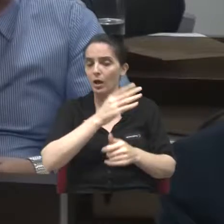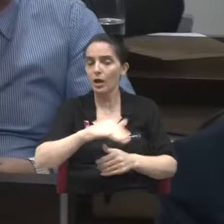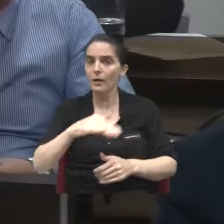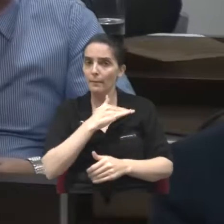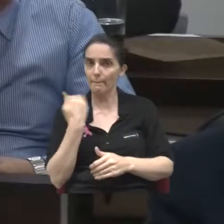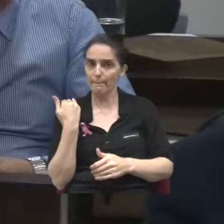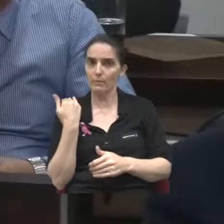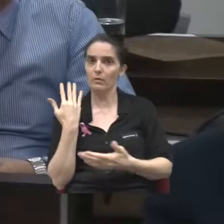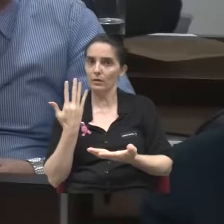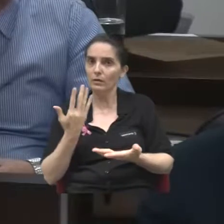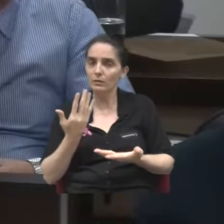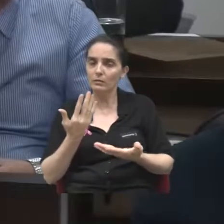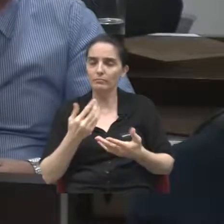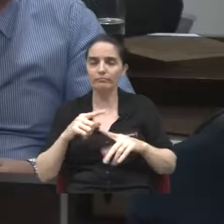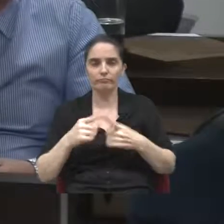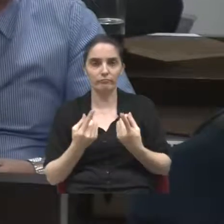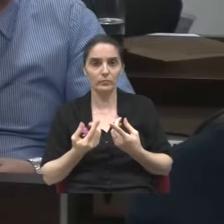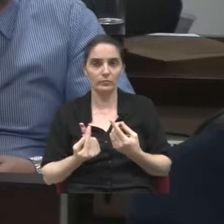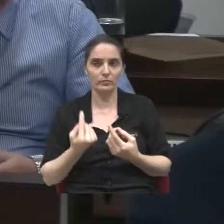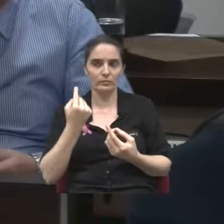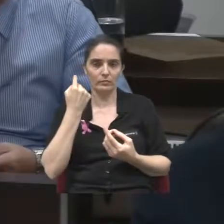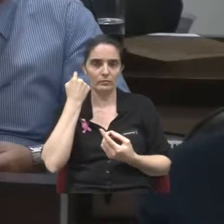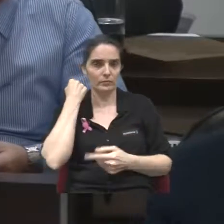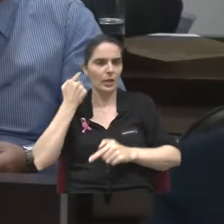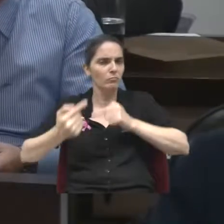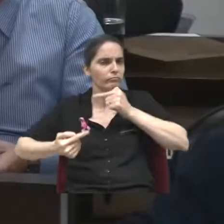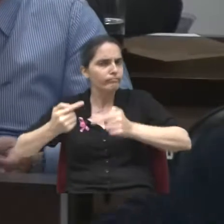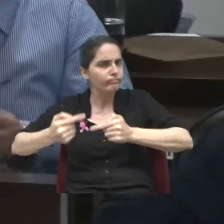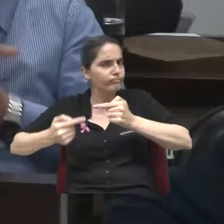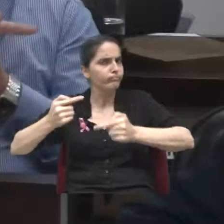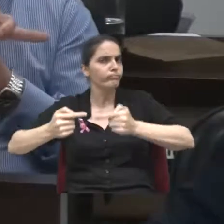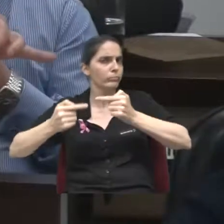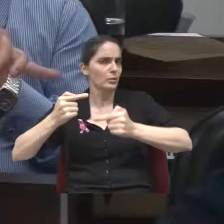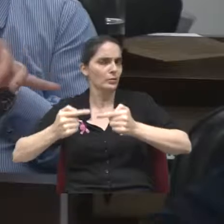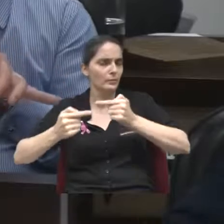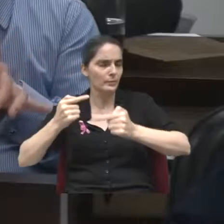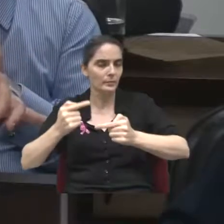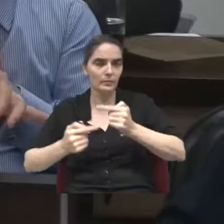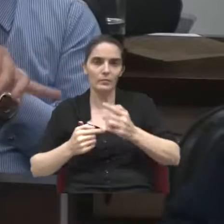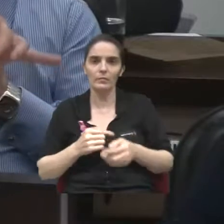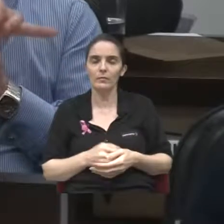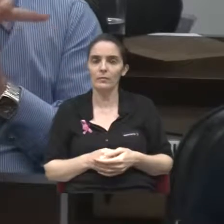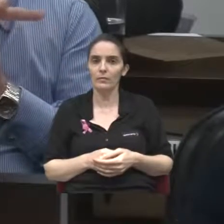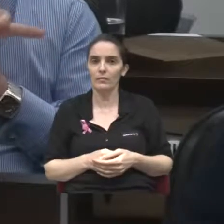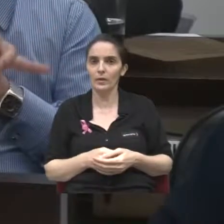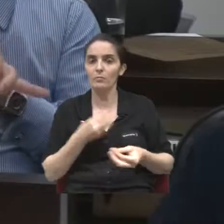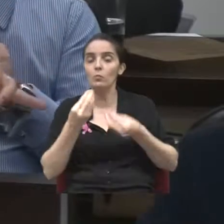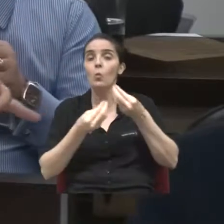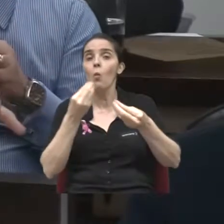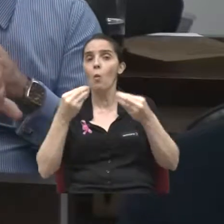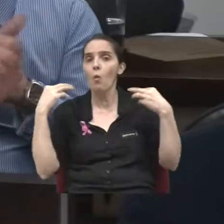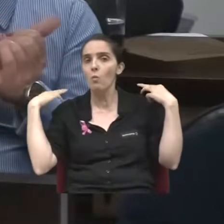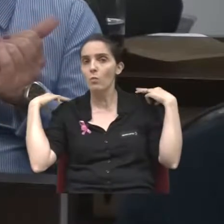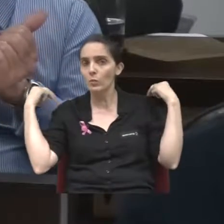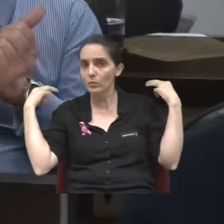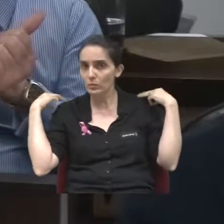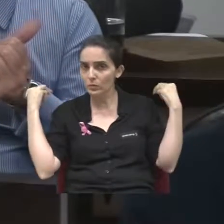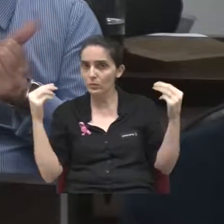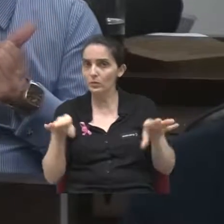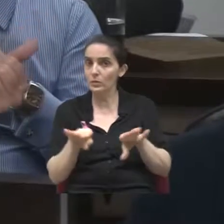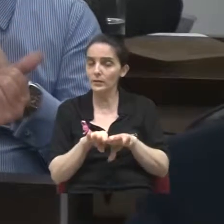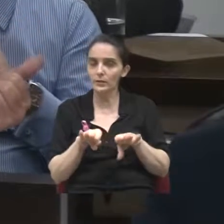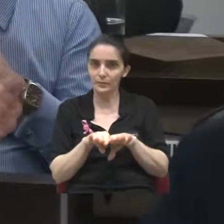na época, né, Zé, foi bem discutido esse projeto, como os motoristas também, através